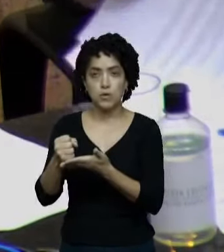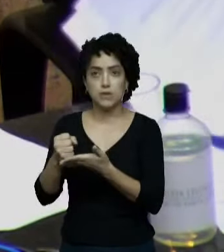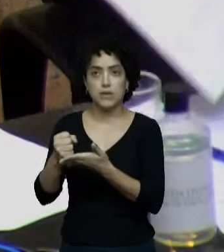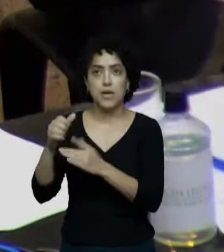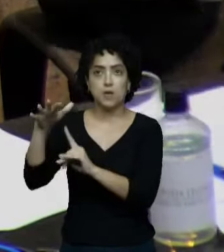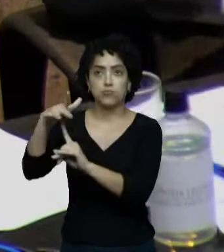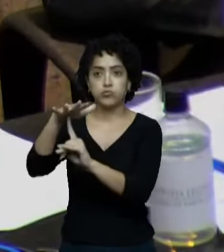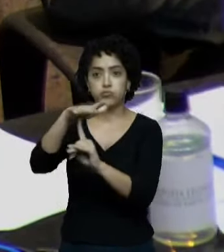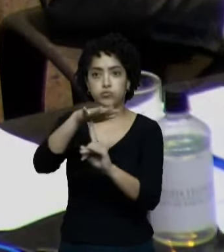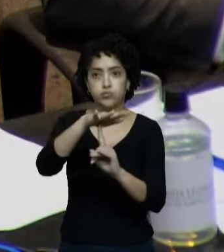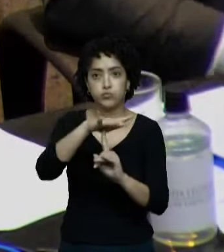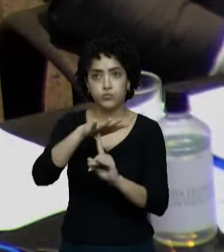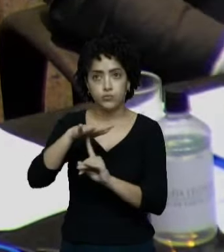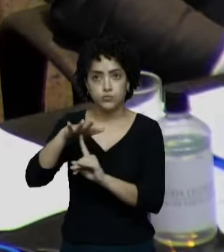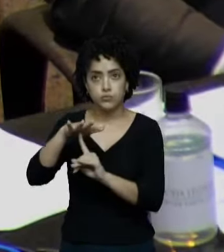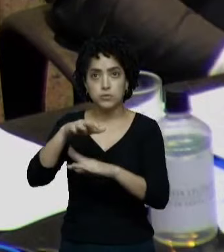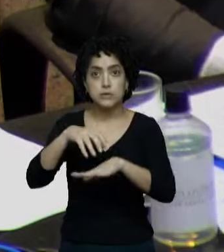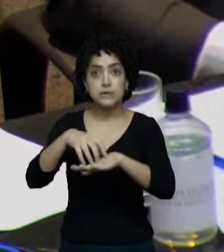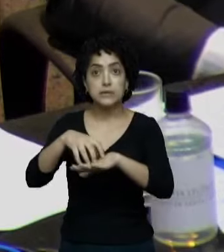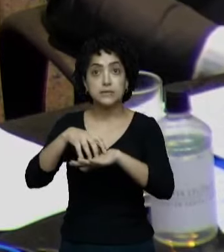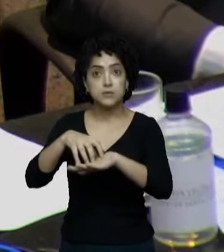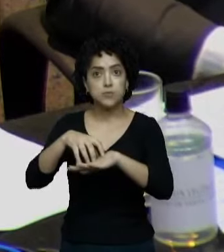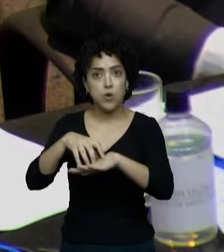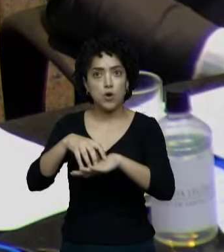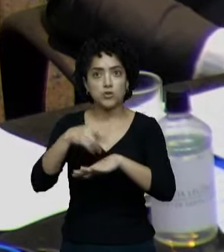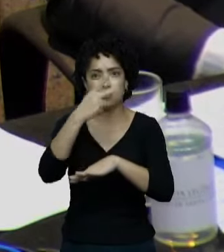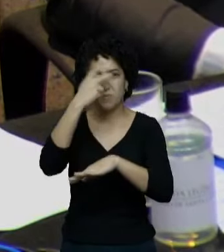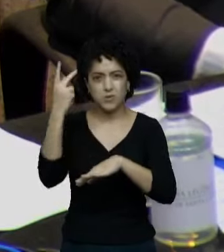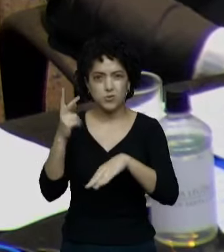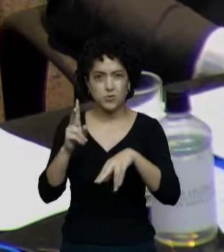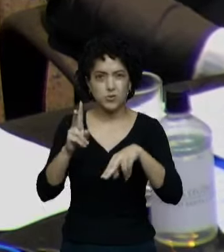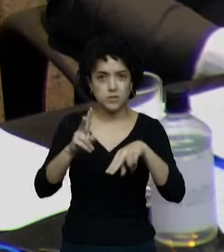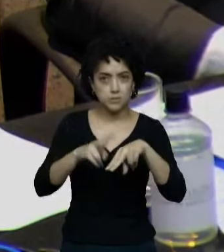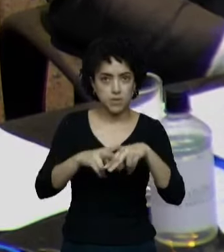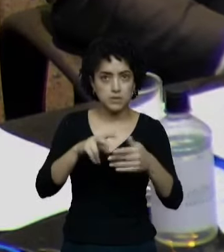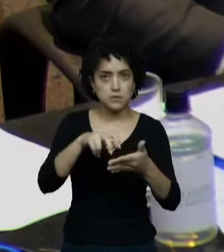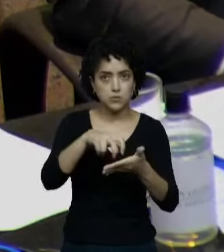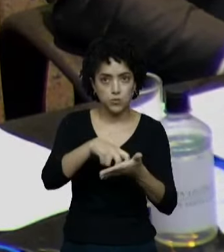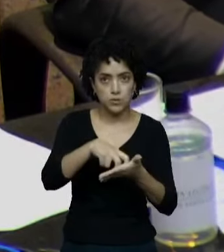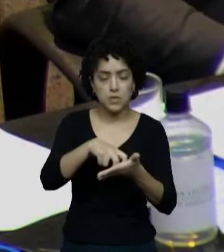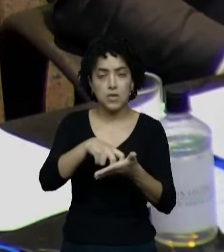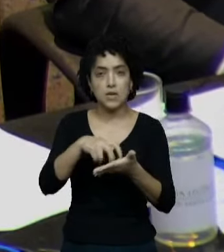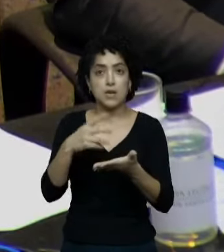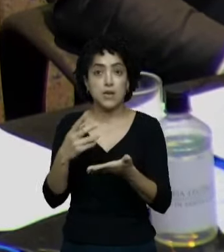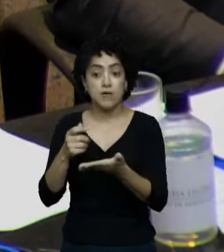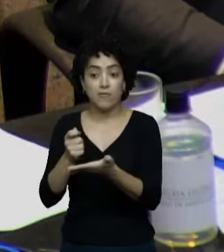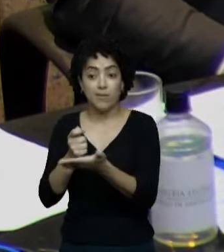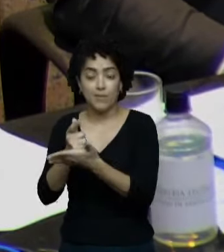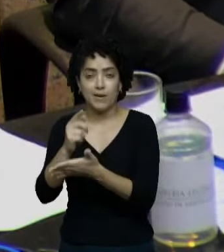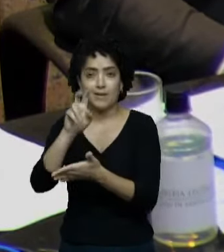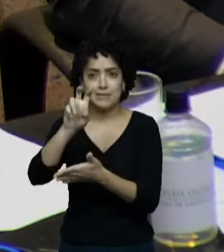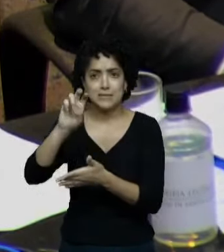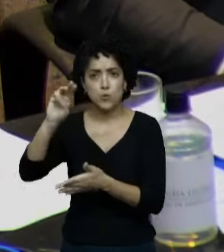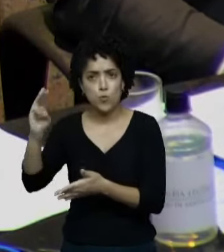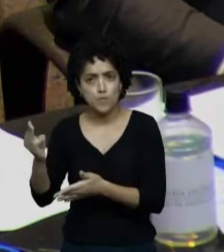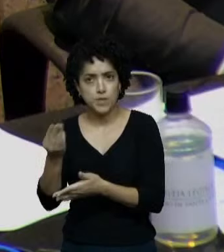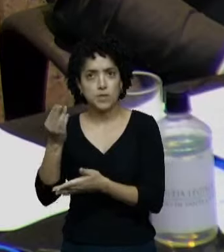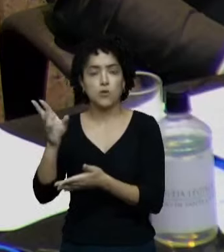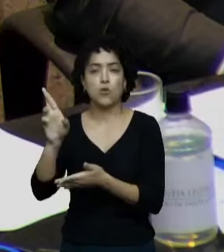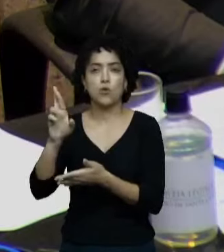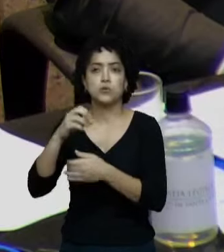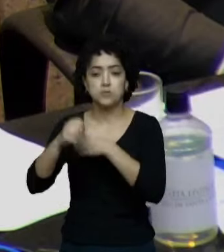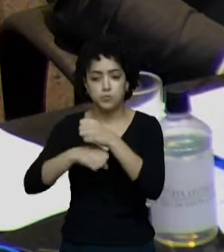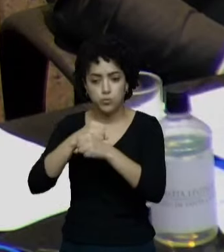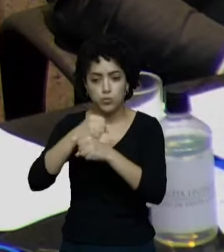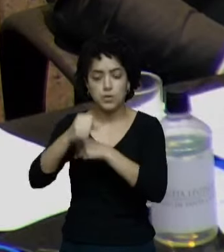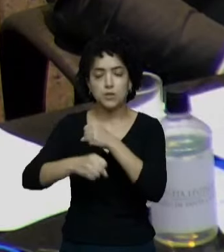fazer transportes de prisioneiro em Santa Catarina. Vai pagar 5 milhões de reais por ano para ter uma